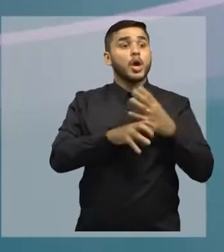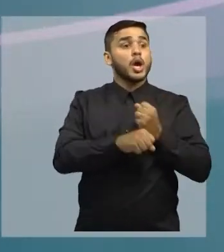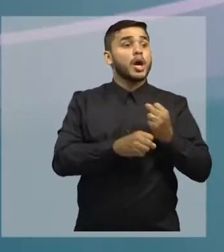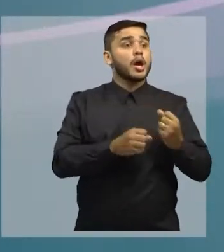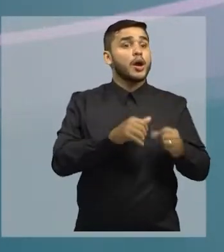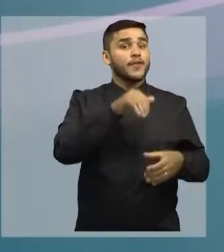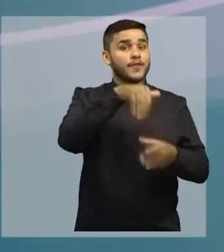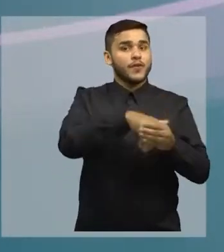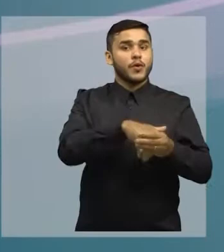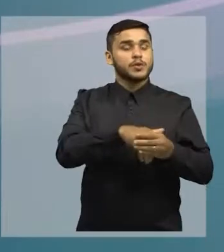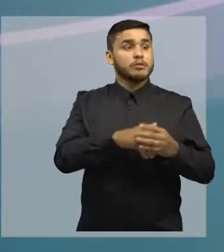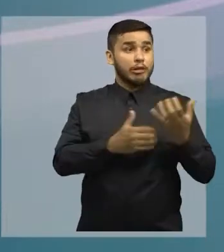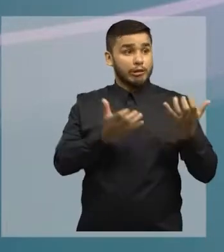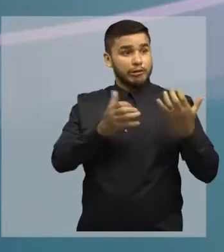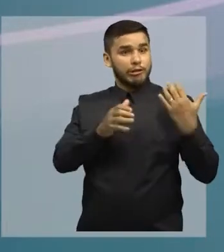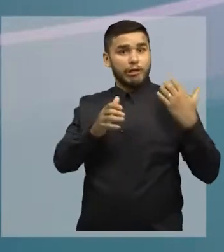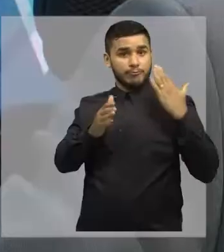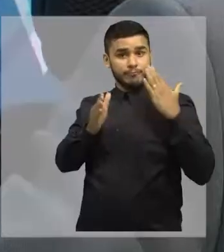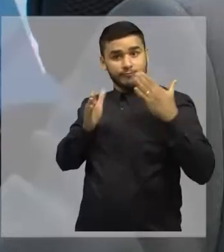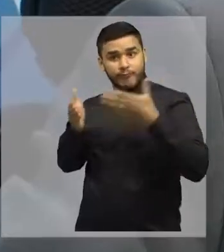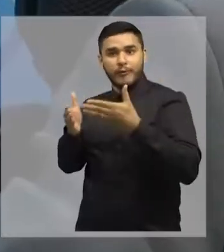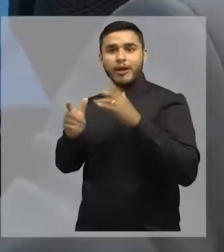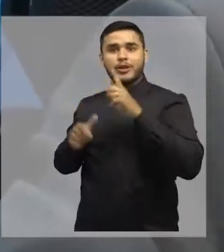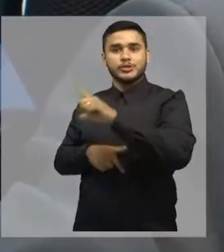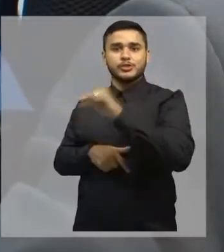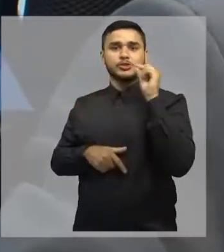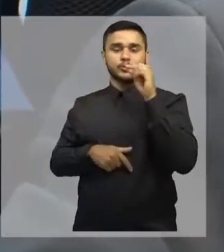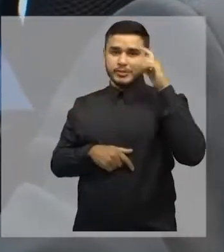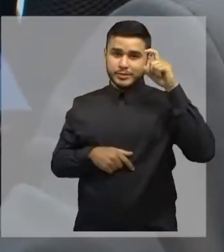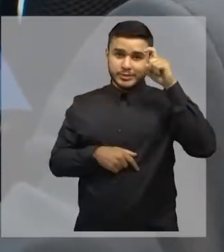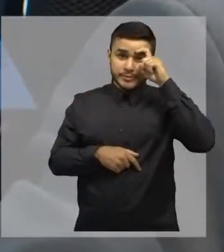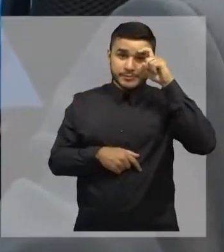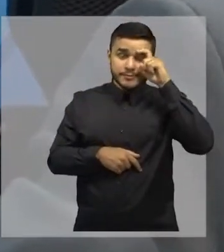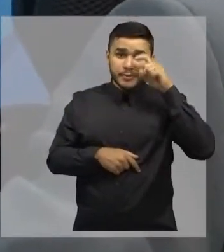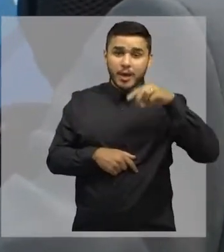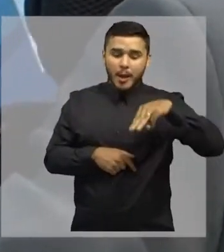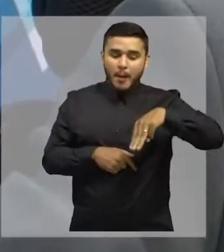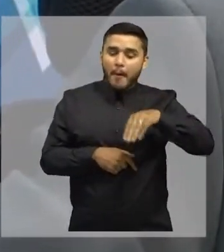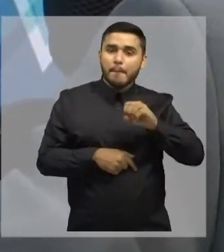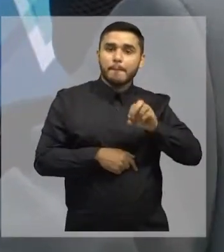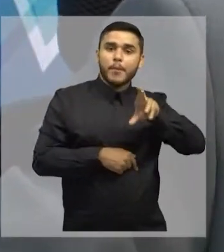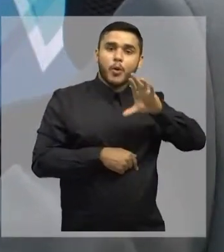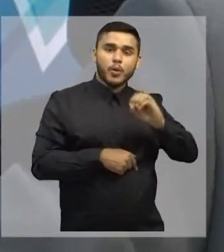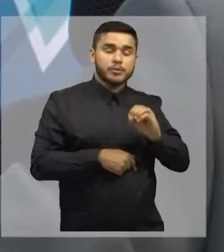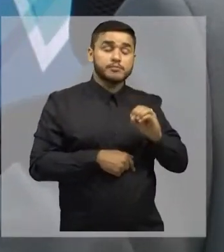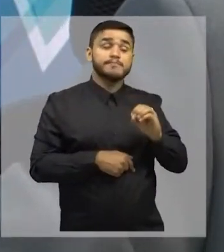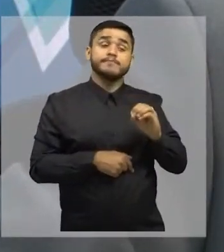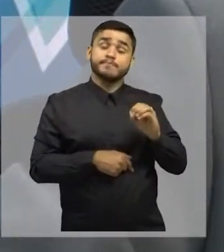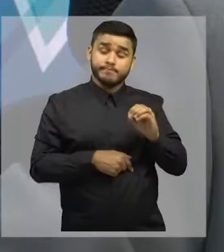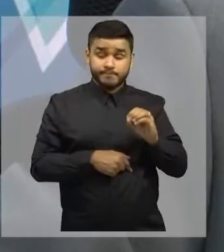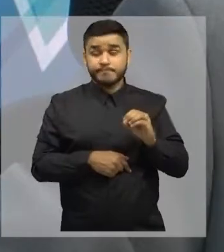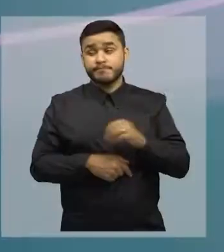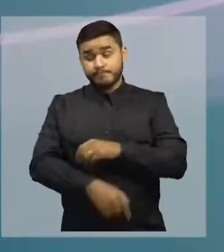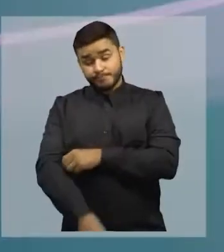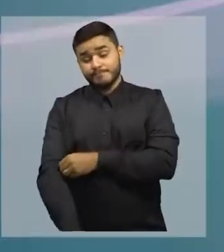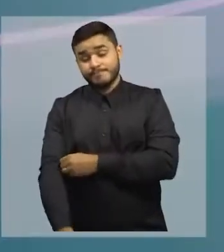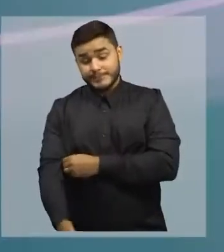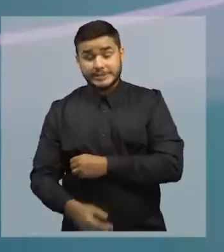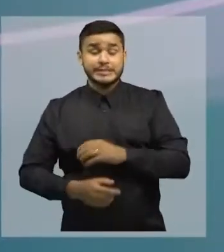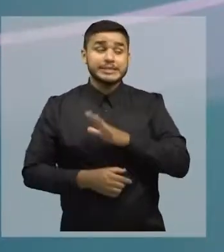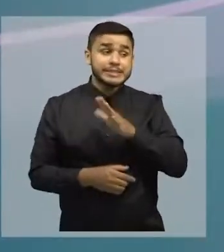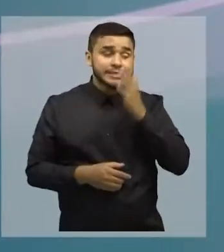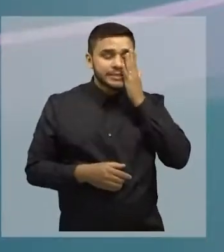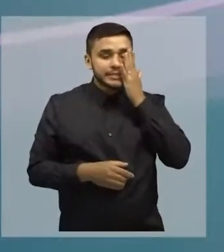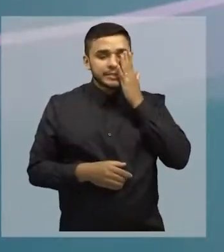o ex-juiz Sérgio Moro, tem mais popularidade do que o presidente da República, e isso cria, para uma pessoa que não tem capacidade de